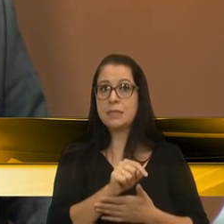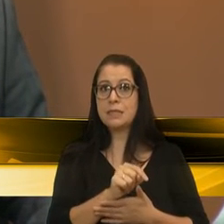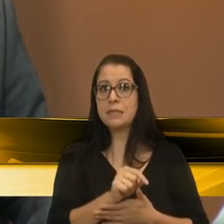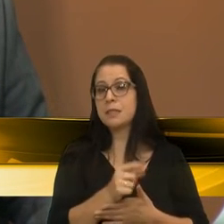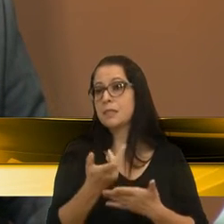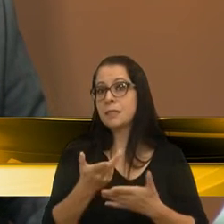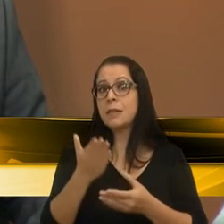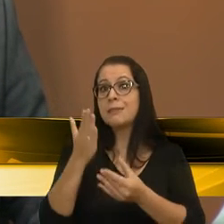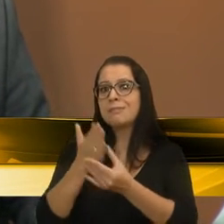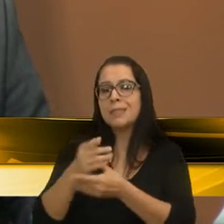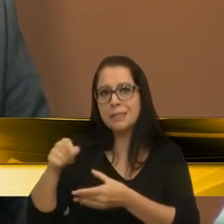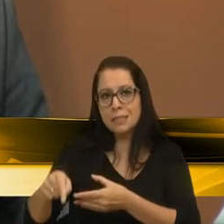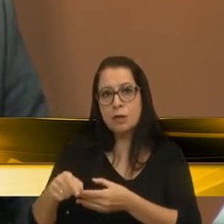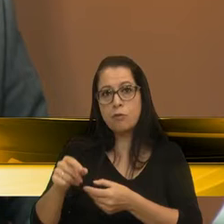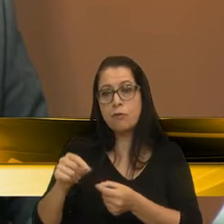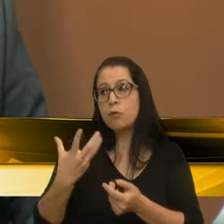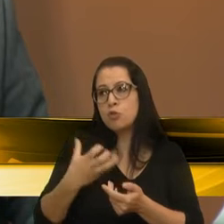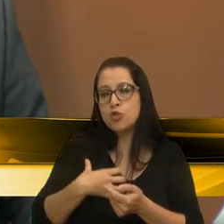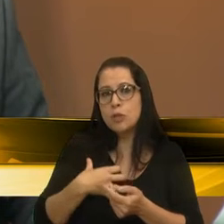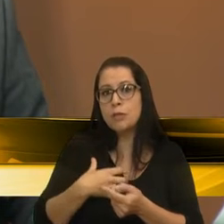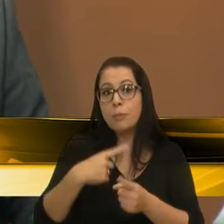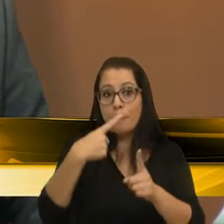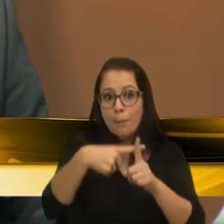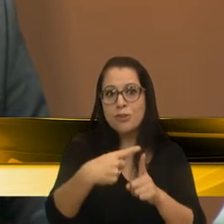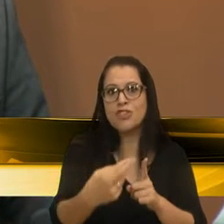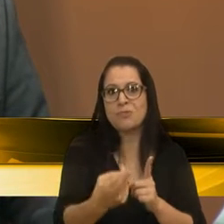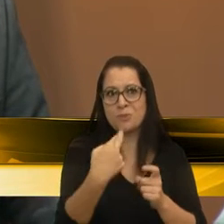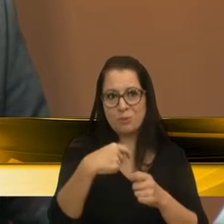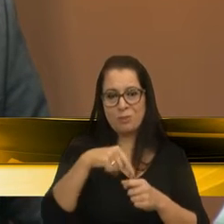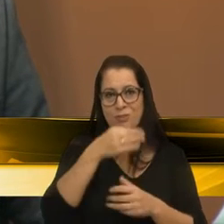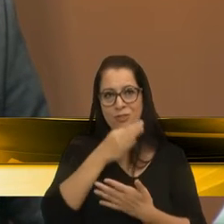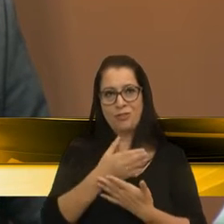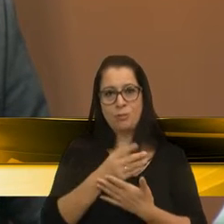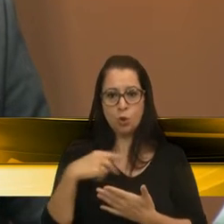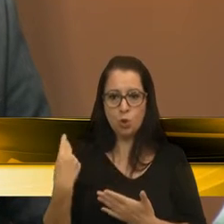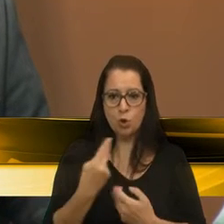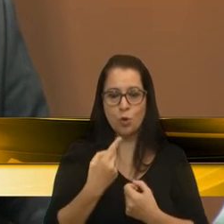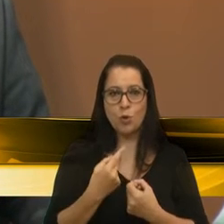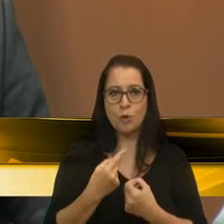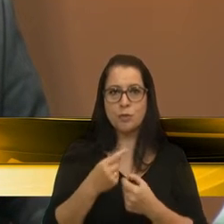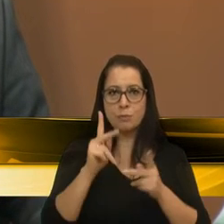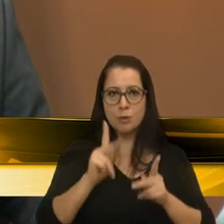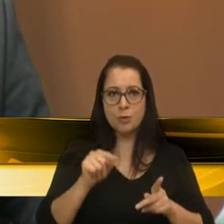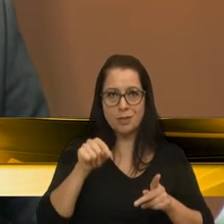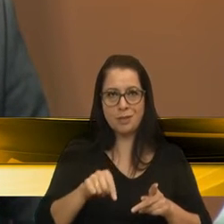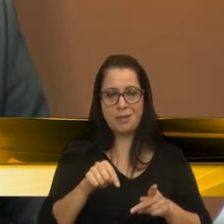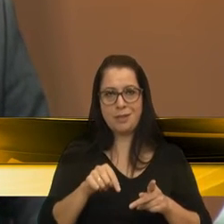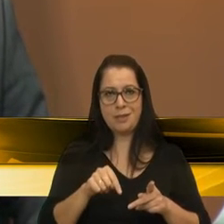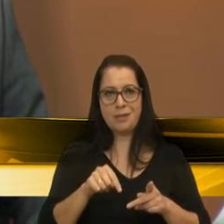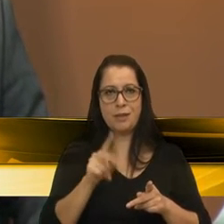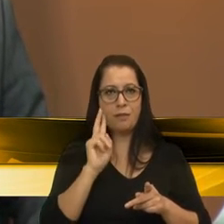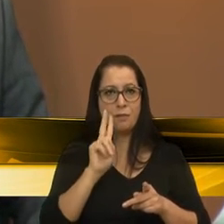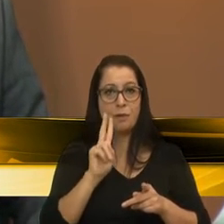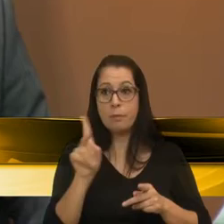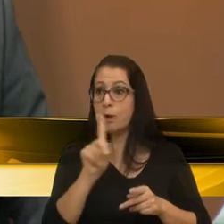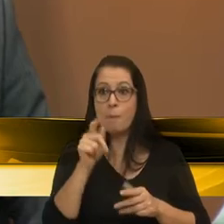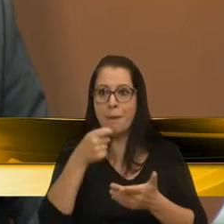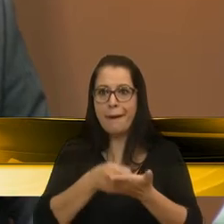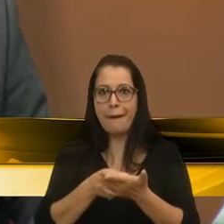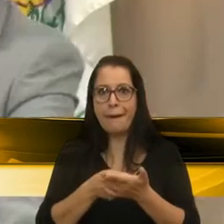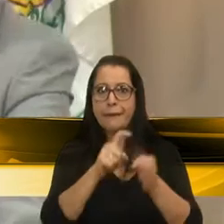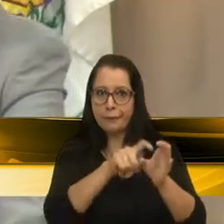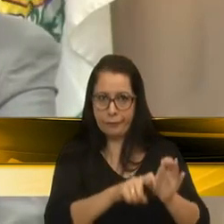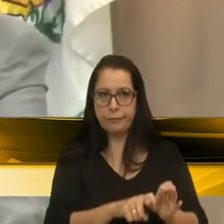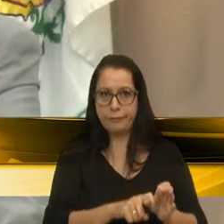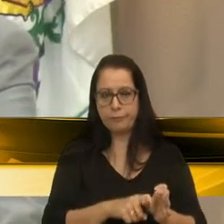de uma forma positiva para nós, para que os nossos munícipes e até mesmo nós venhamos pagar essa conta. Muito